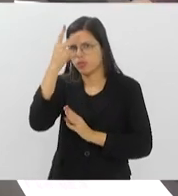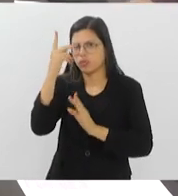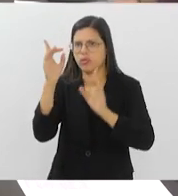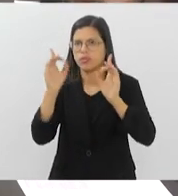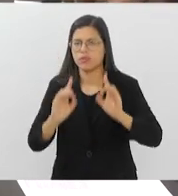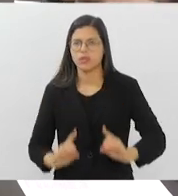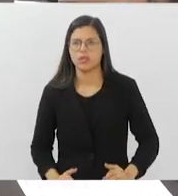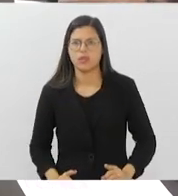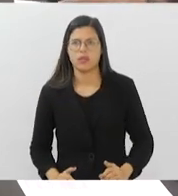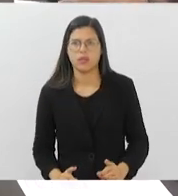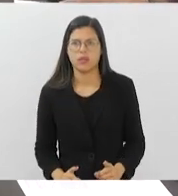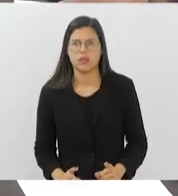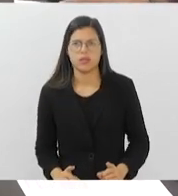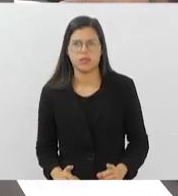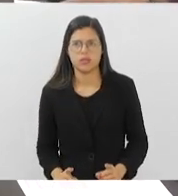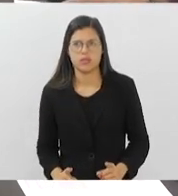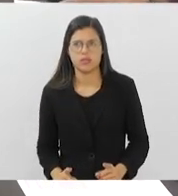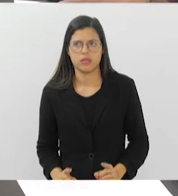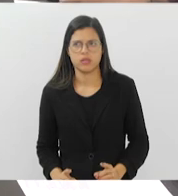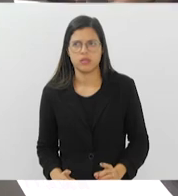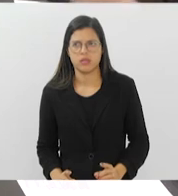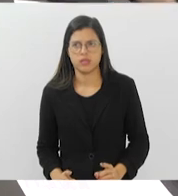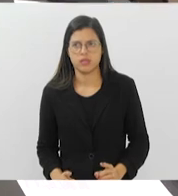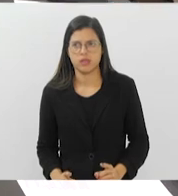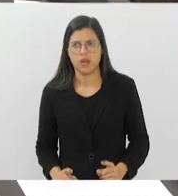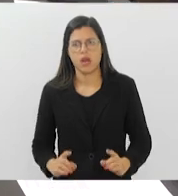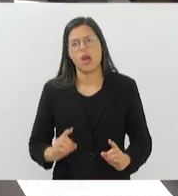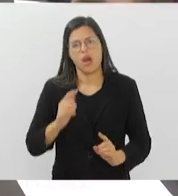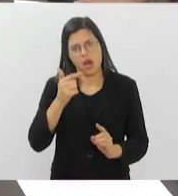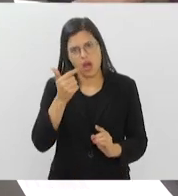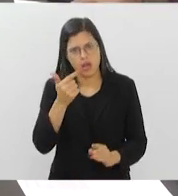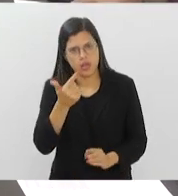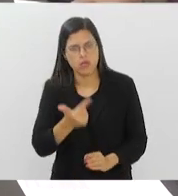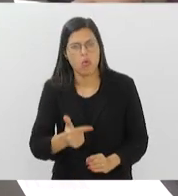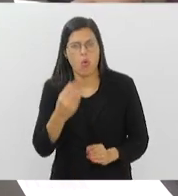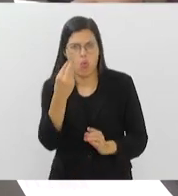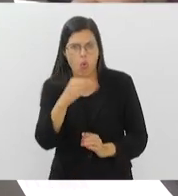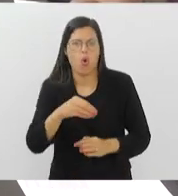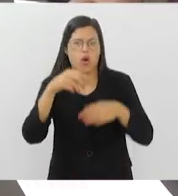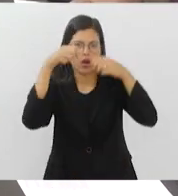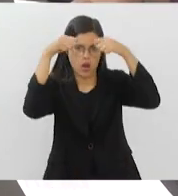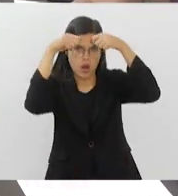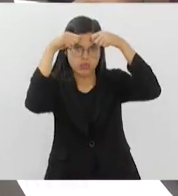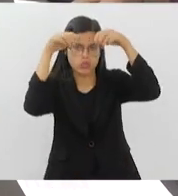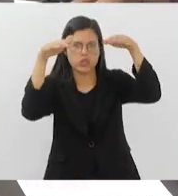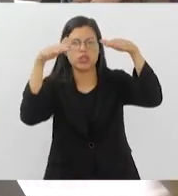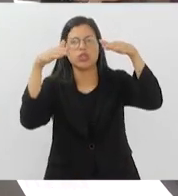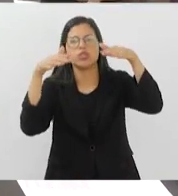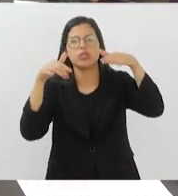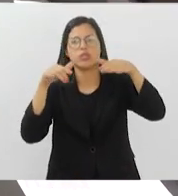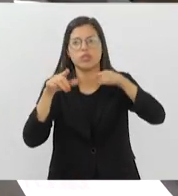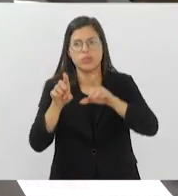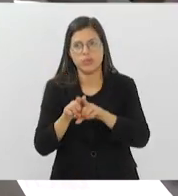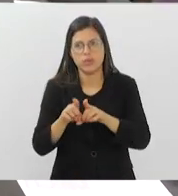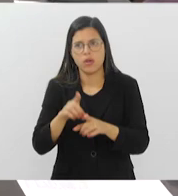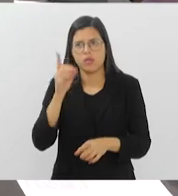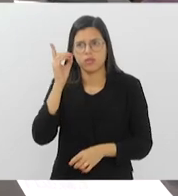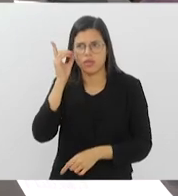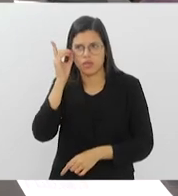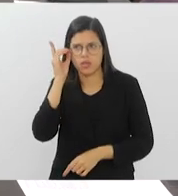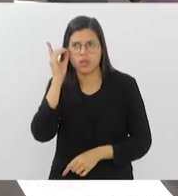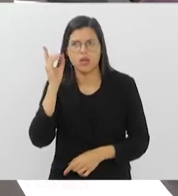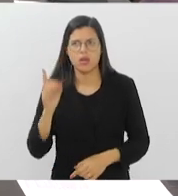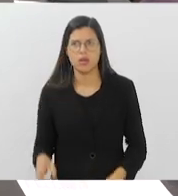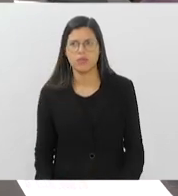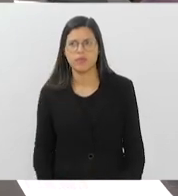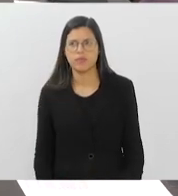E aí absorve a aí redundância. Só faz a redundância. Faz a redundância do inclusive, autismo. Inclusive. Com autismo. Ressaltando o autismo. Para ficar claro.